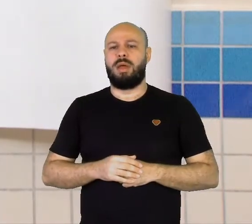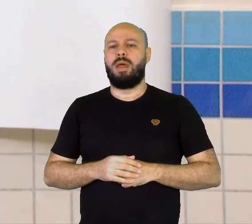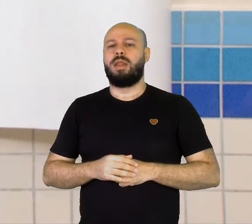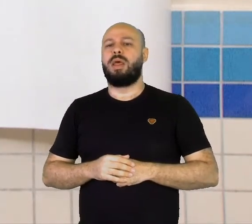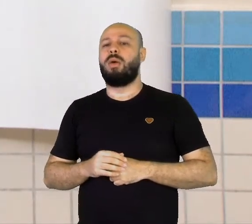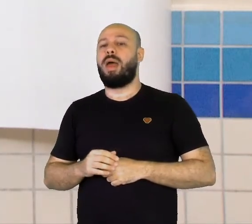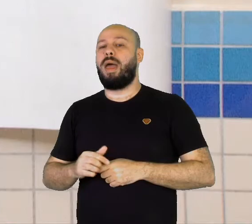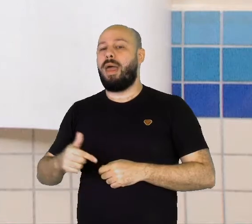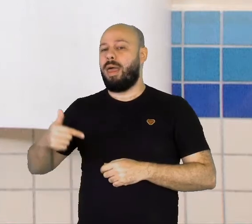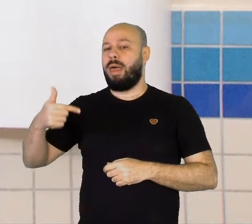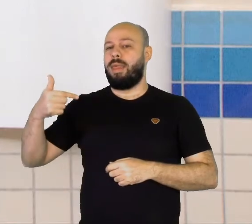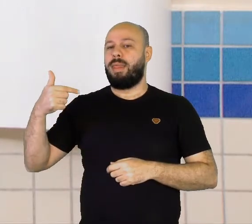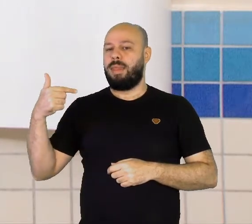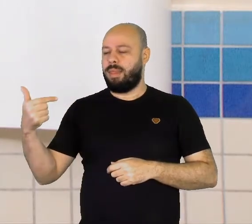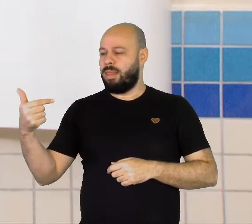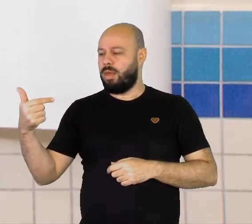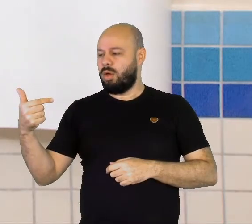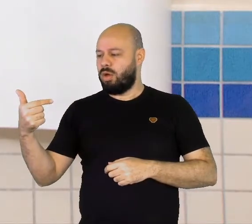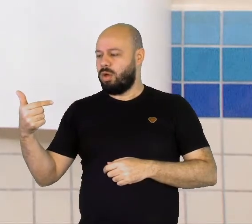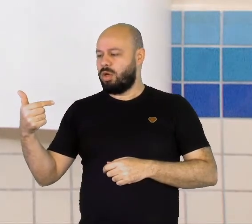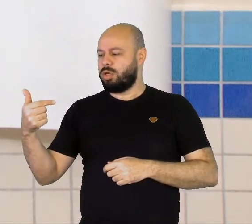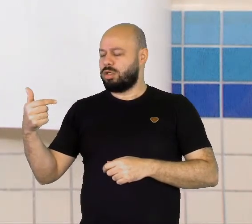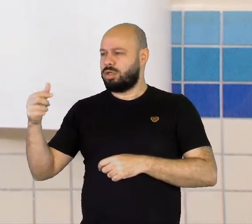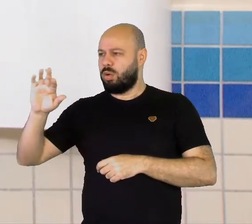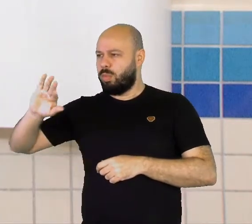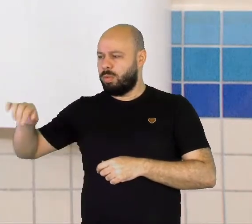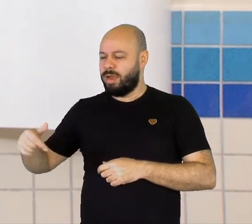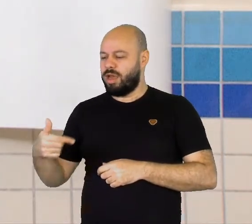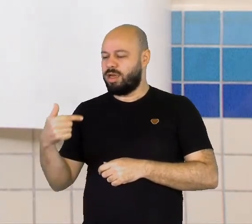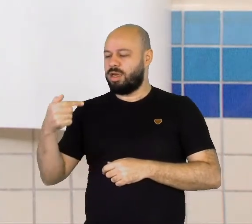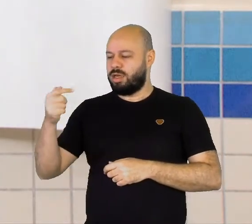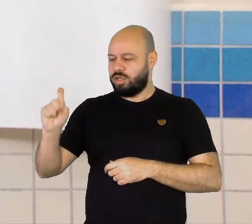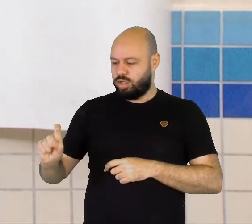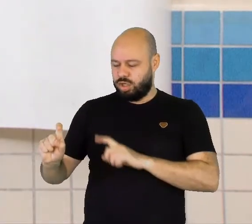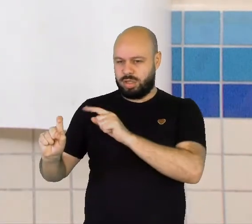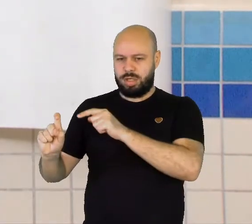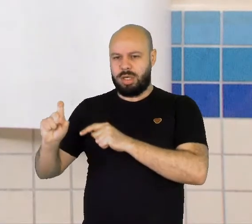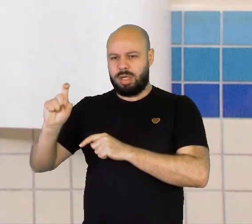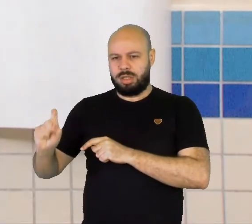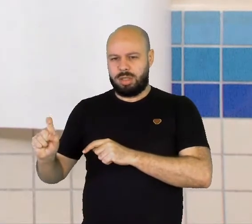menor, vai ficar agora o sinal de maior. 6 dividido por menos 2,